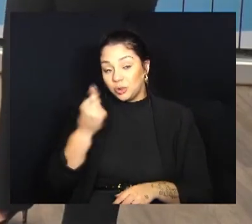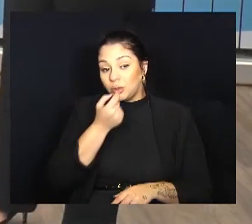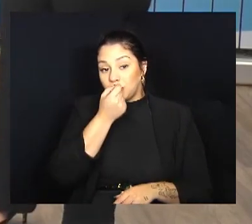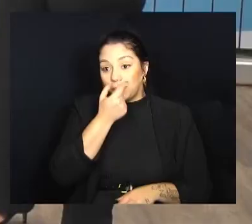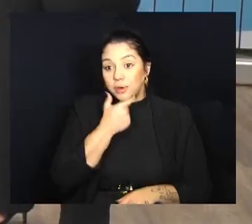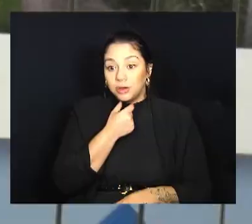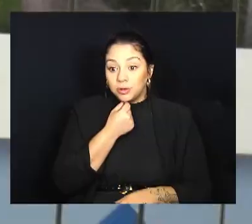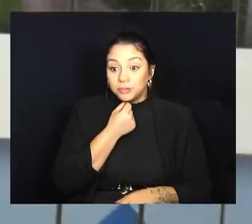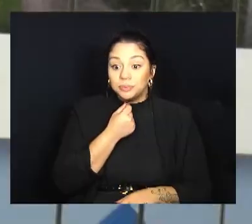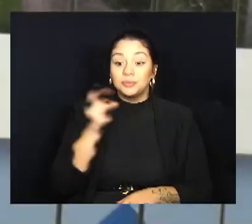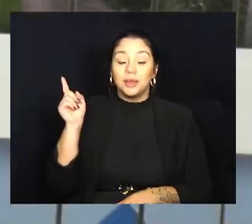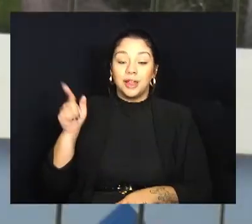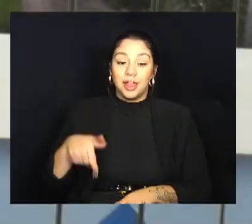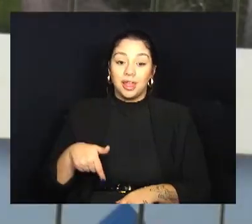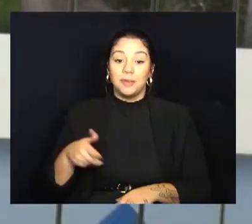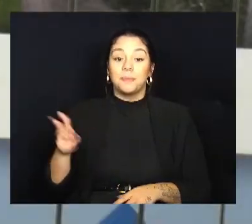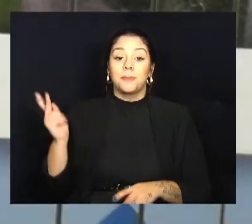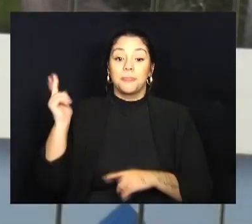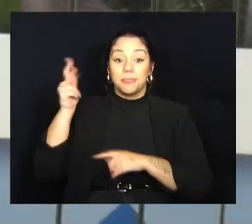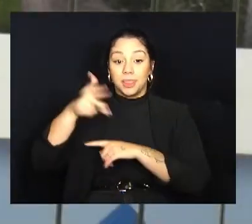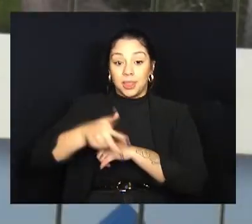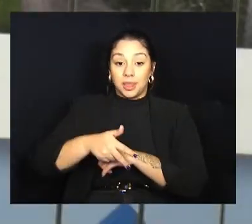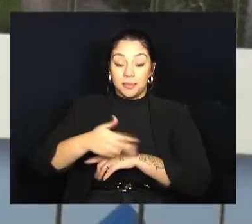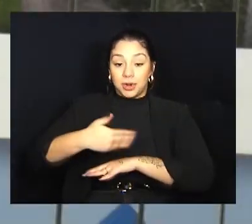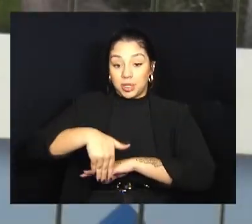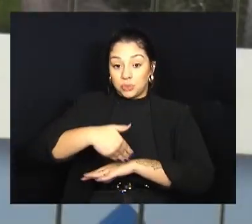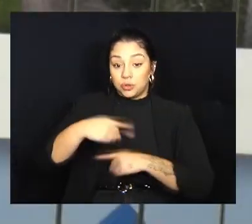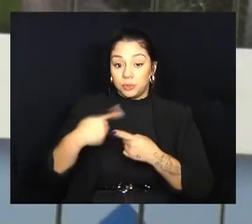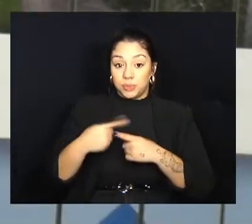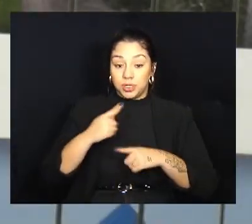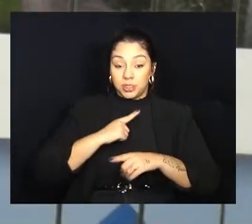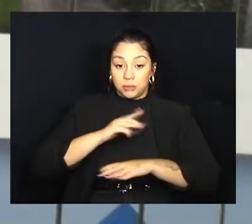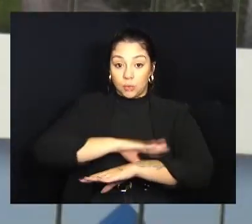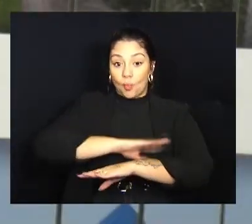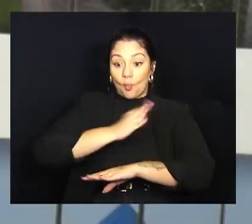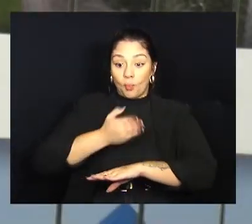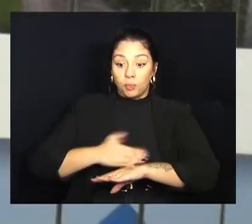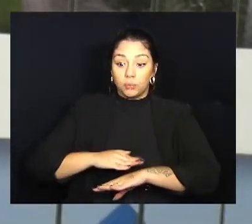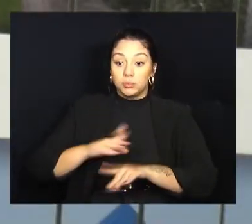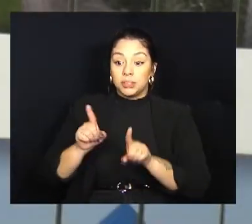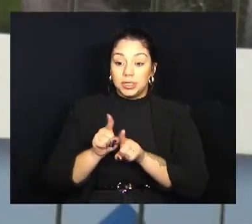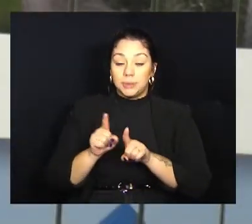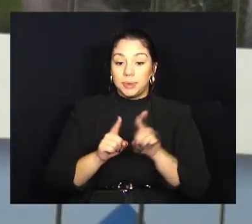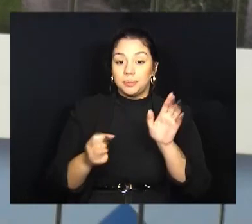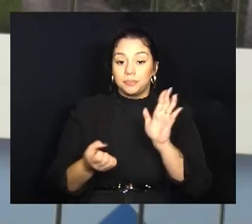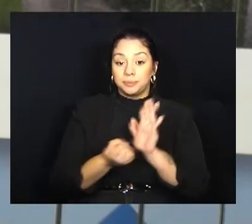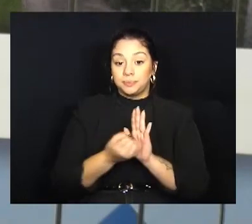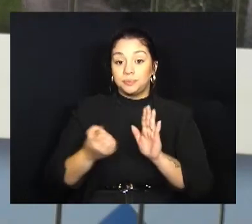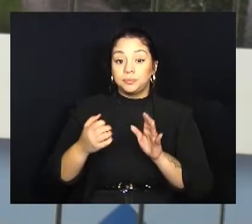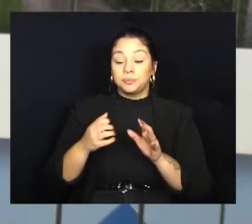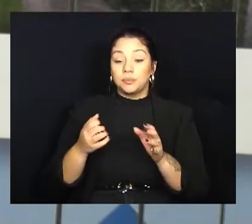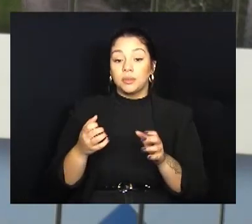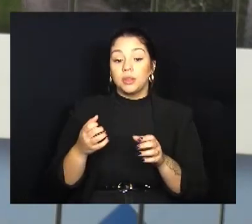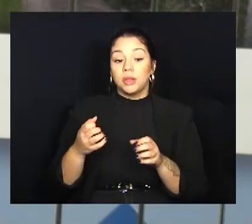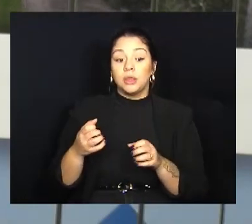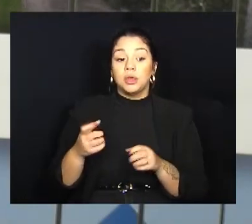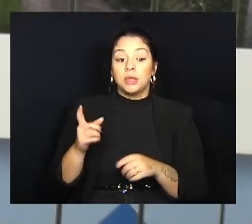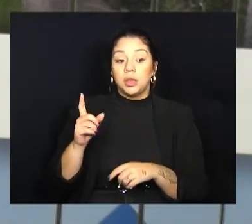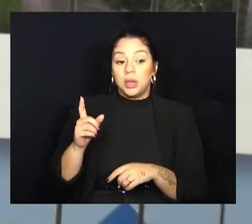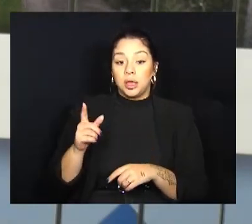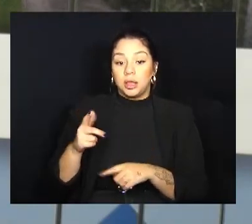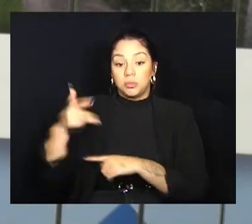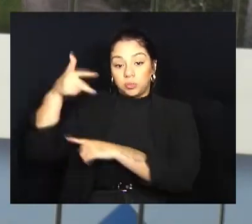hora de Câmara nas ruas, porque a instalação de lombada e a sinalização de trânsito horizontal e